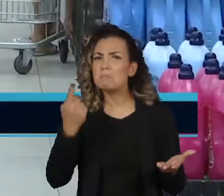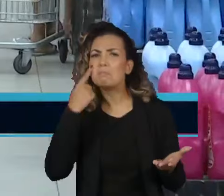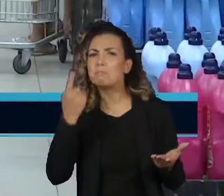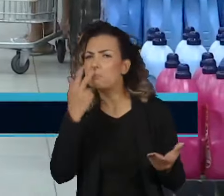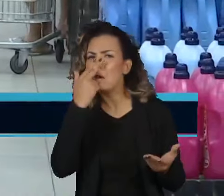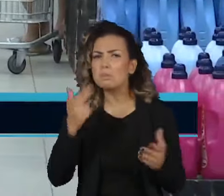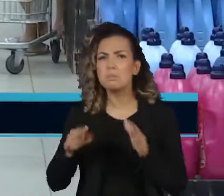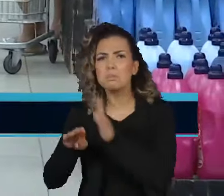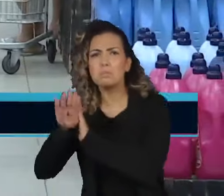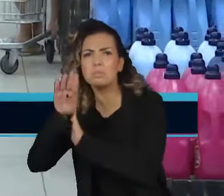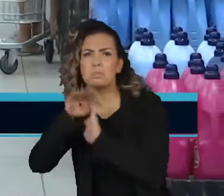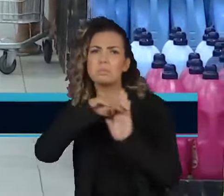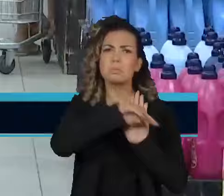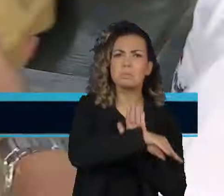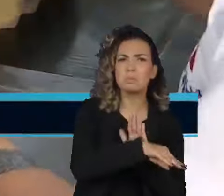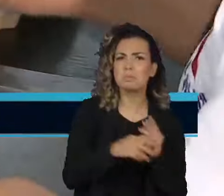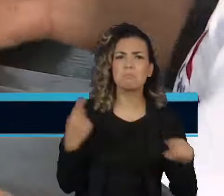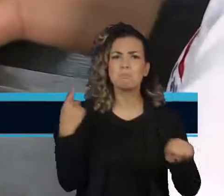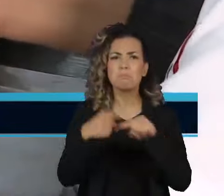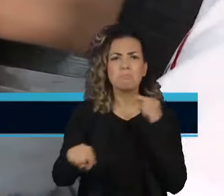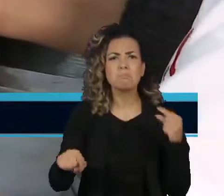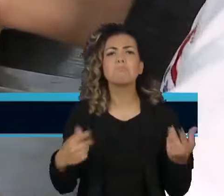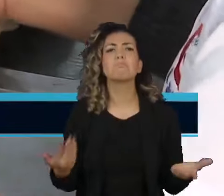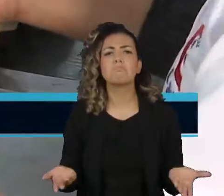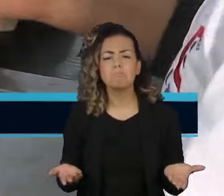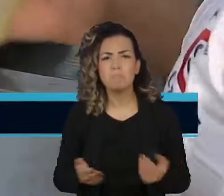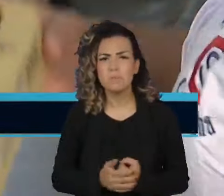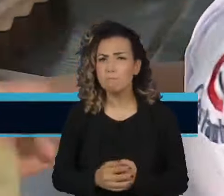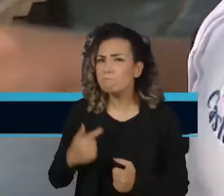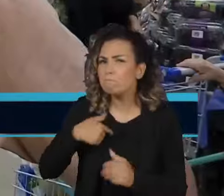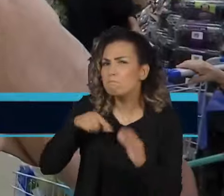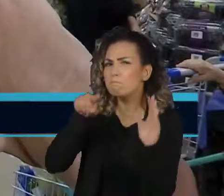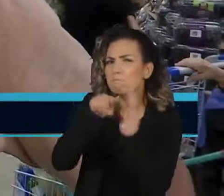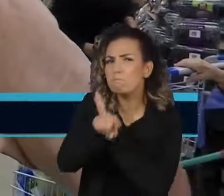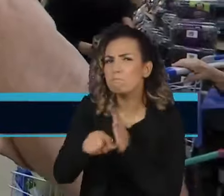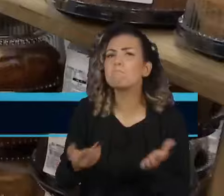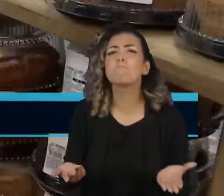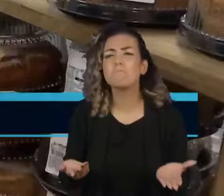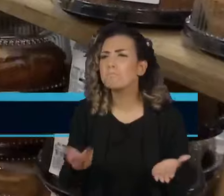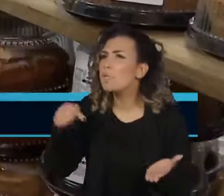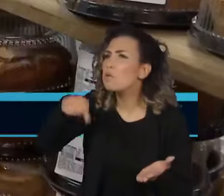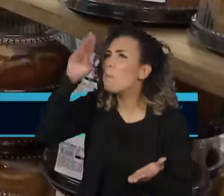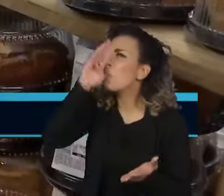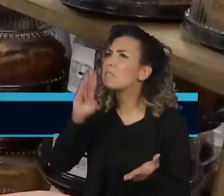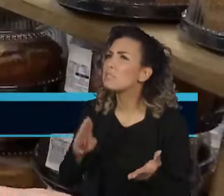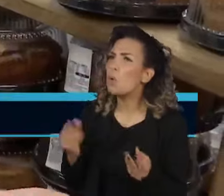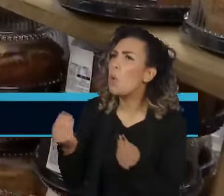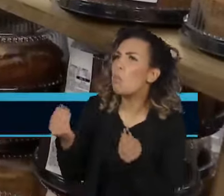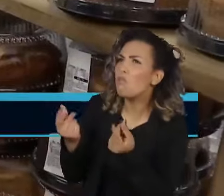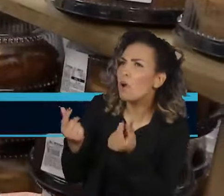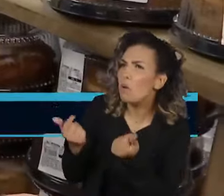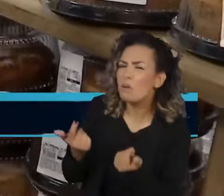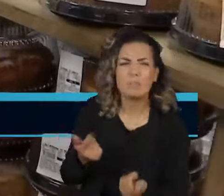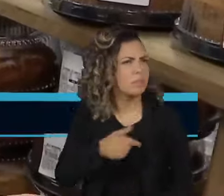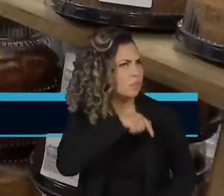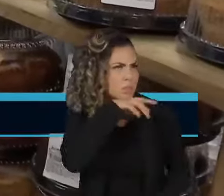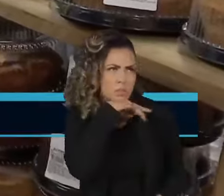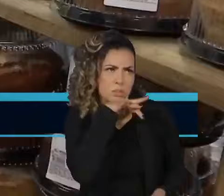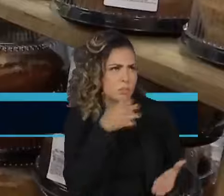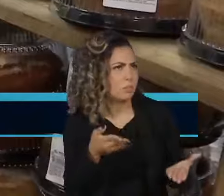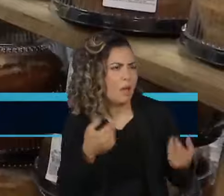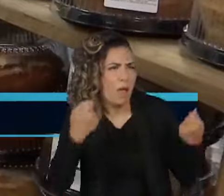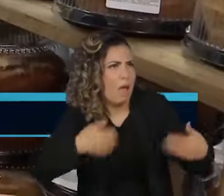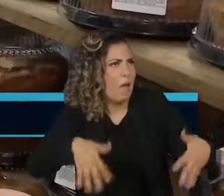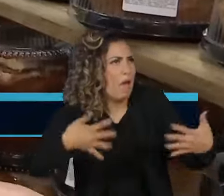economistas na sua opinião como está a economia do país tá ruim tudo tá muito caro tá subindo muito e